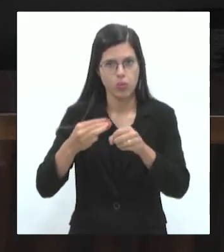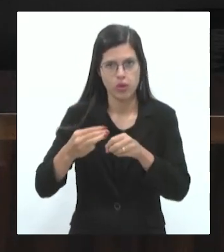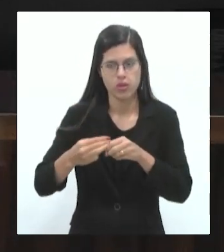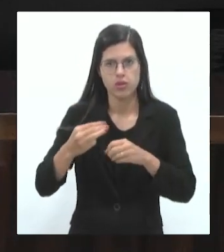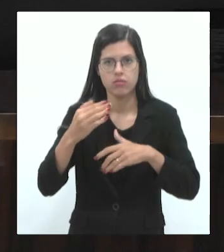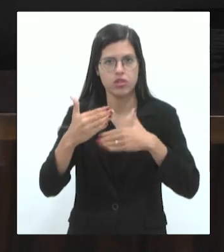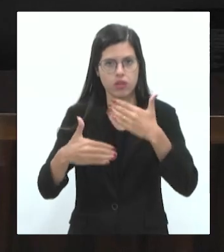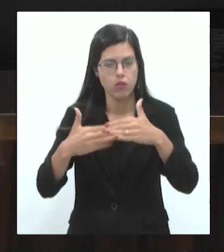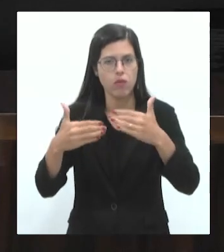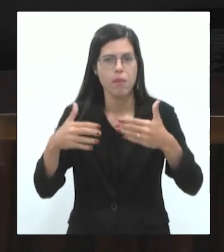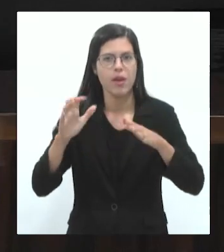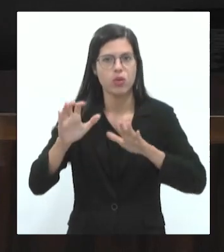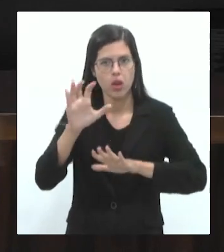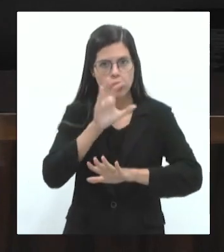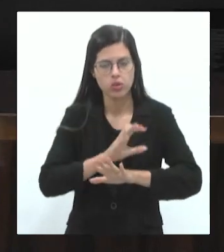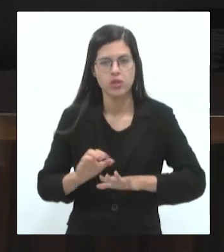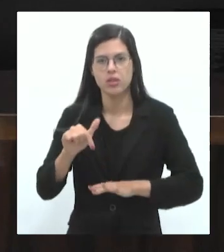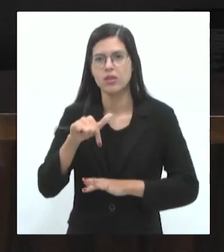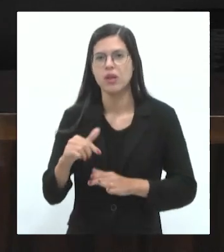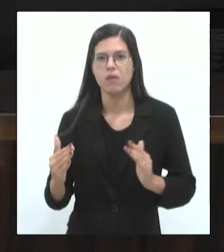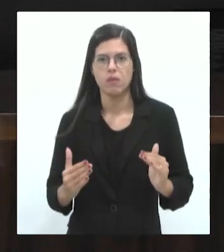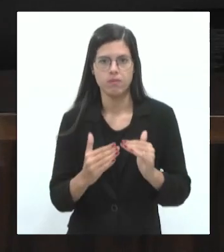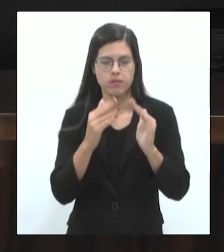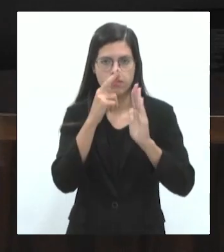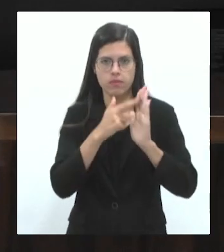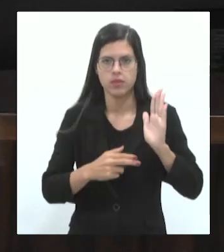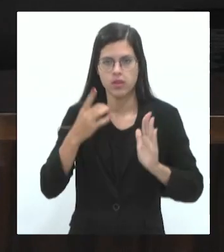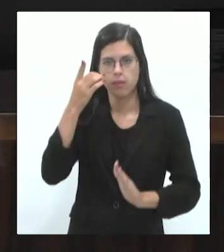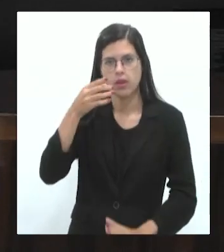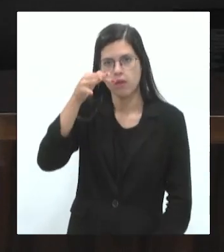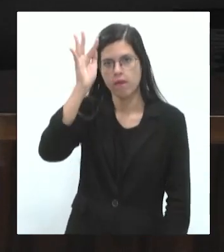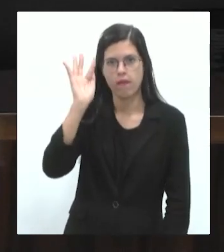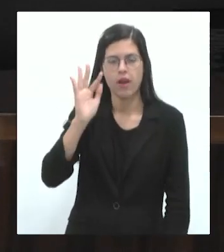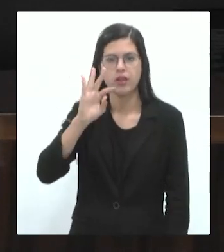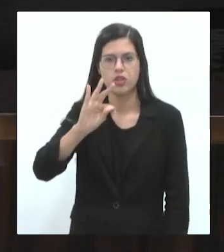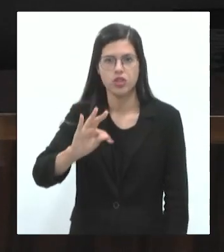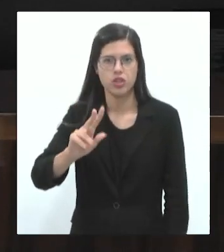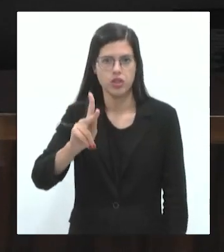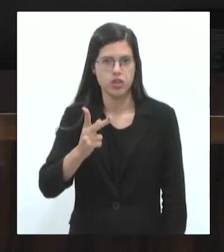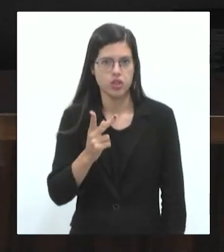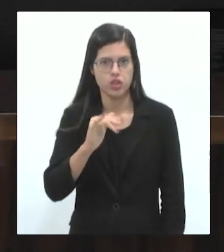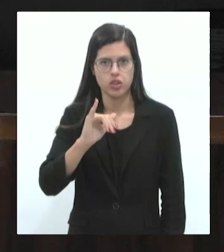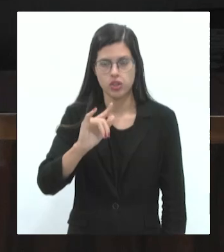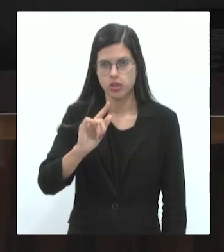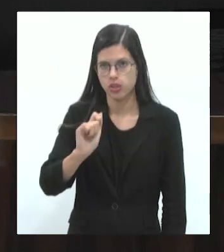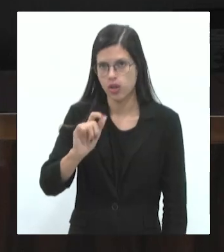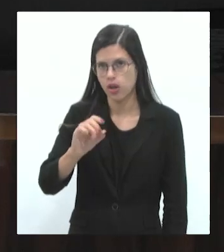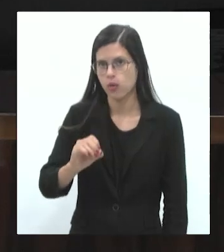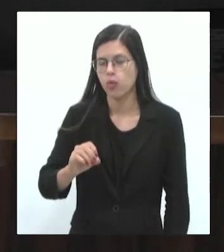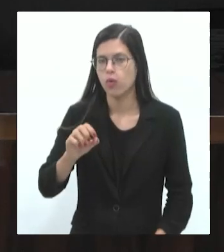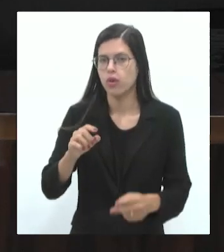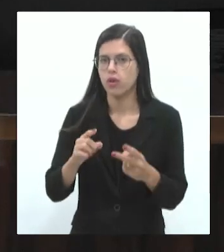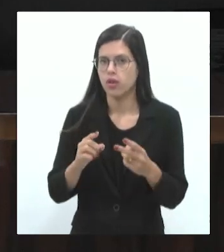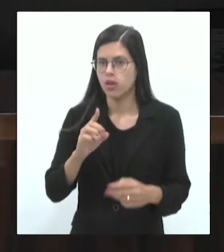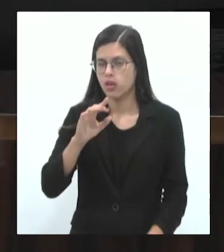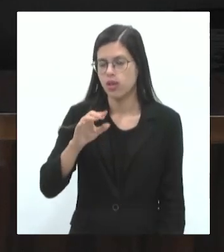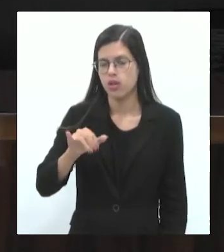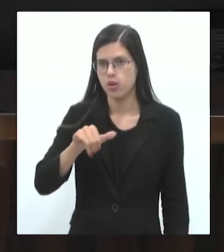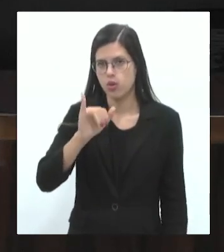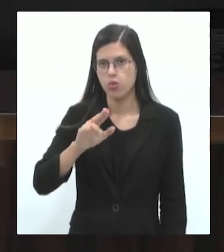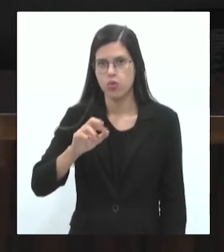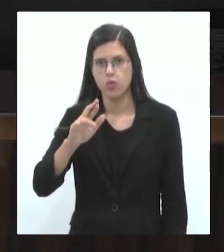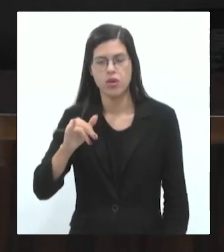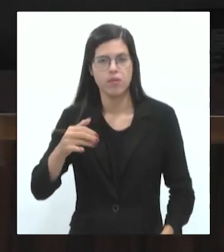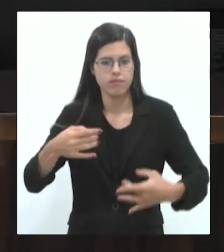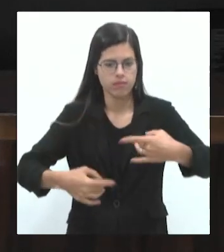desenvolvimento regional favorável. Relatoria dos deputados Fred Pacheco, Tiago Galhaço e Yuri. Em discussão, não havendo quem queira discutir,